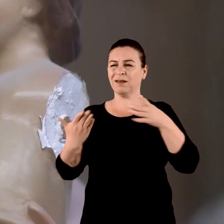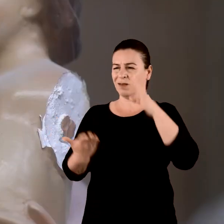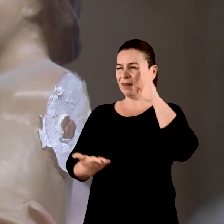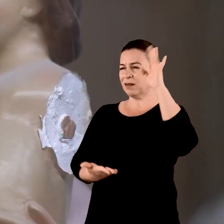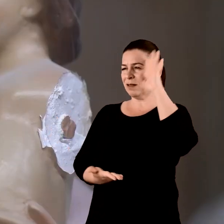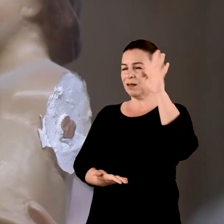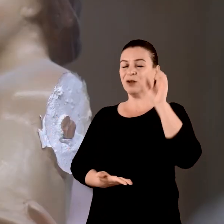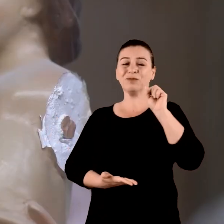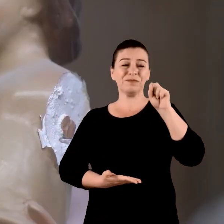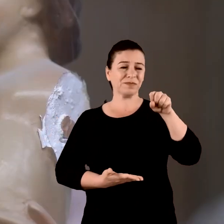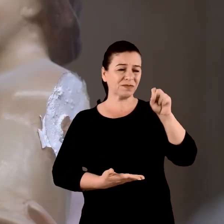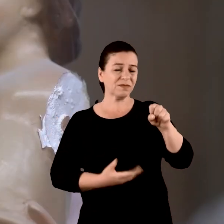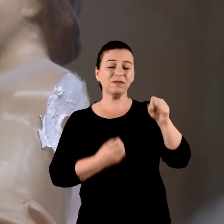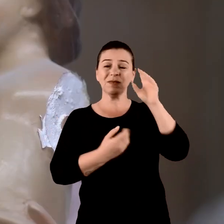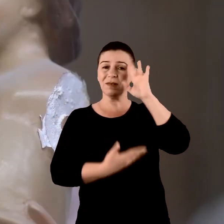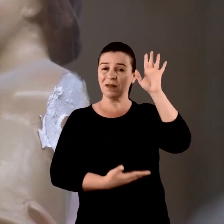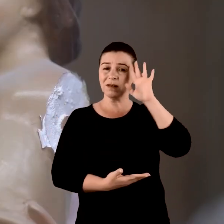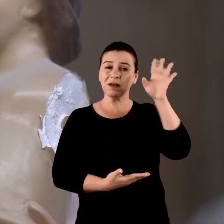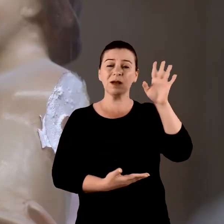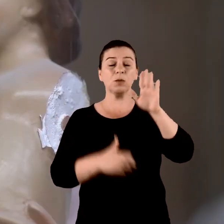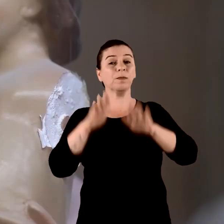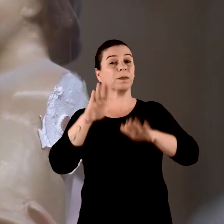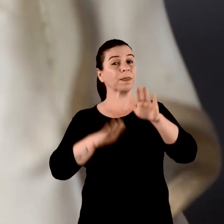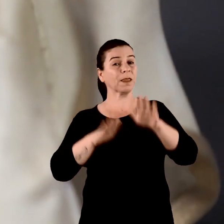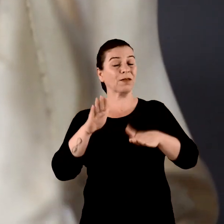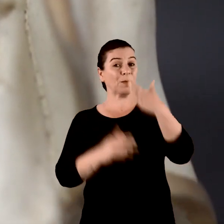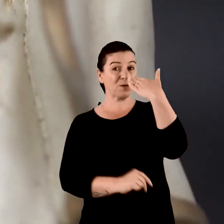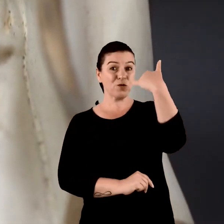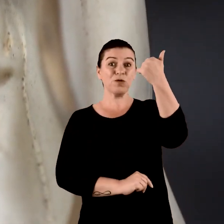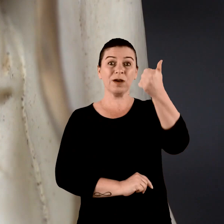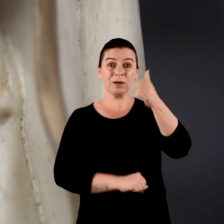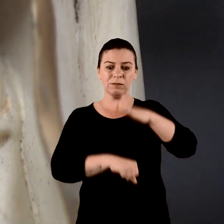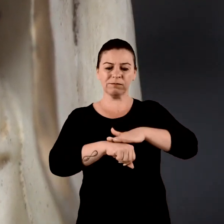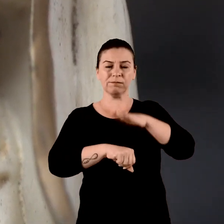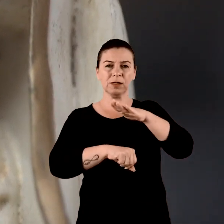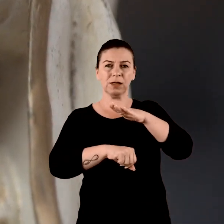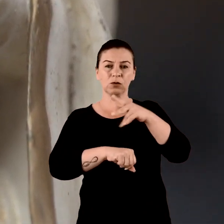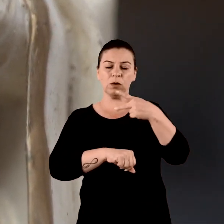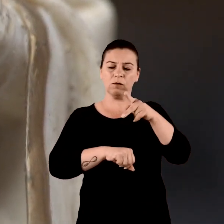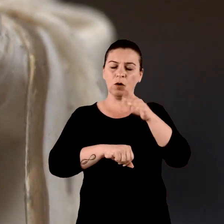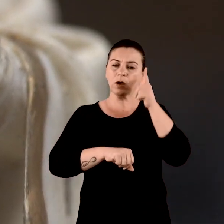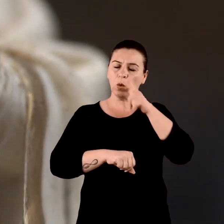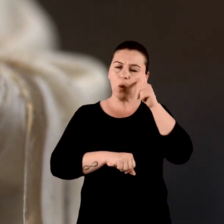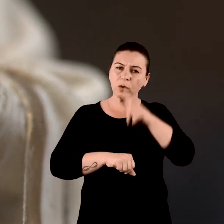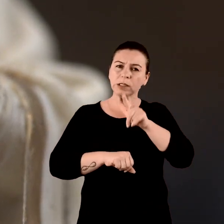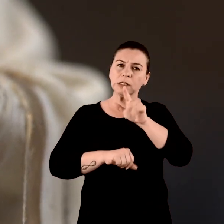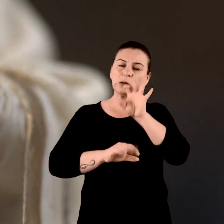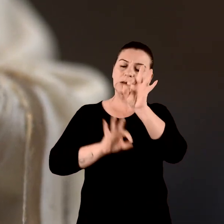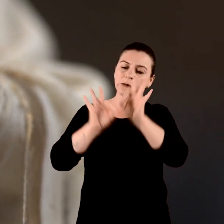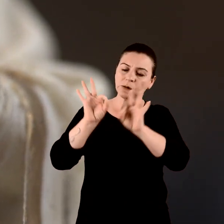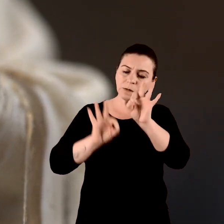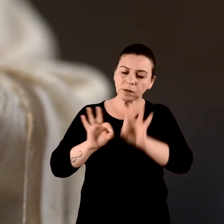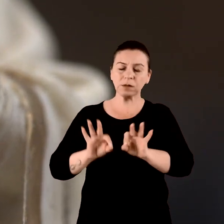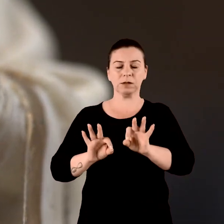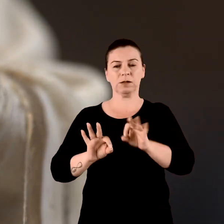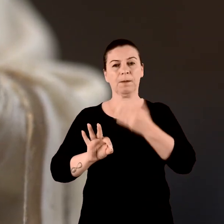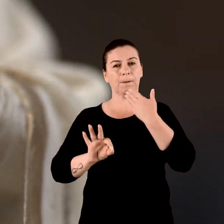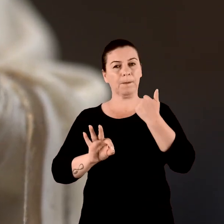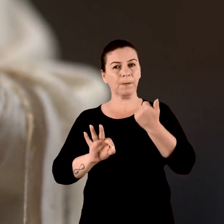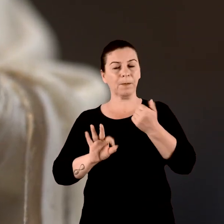cai. uma distração. Distração. E às vezes me chamam, naquele momento eu vou lá e